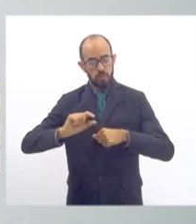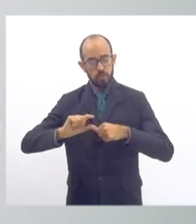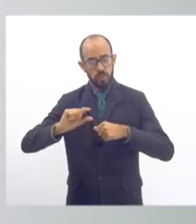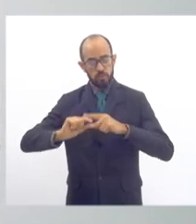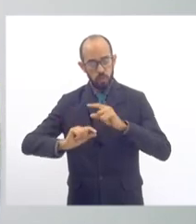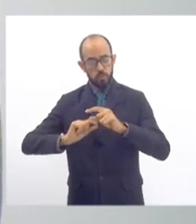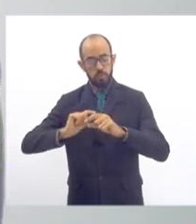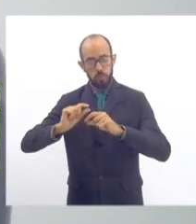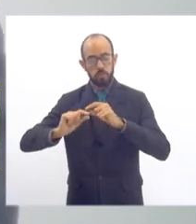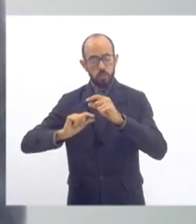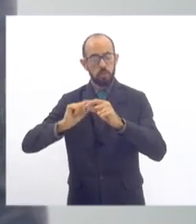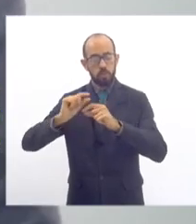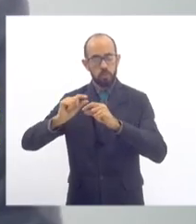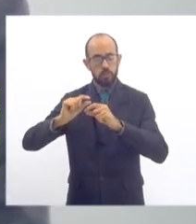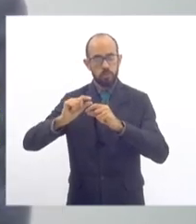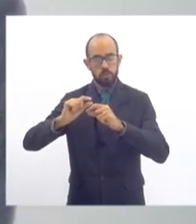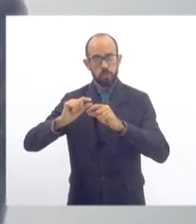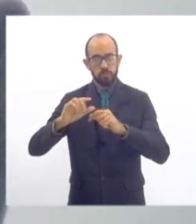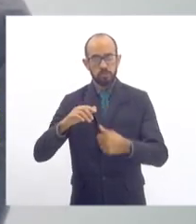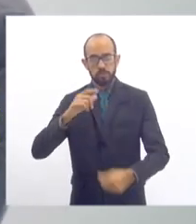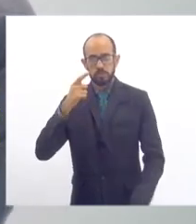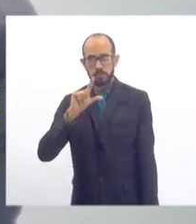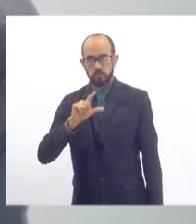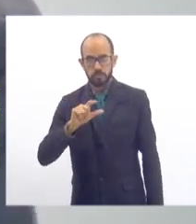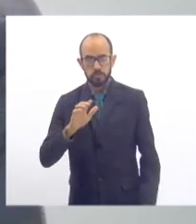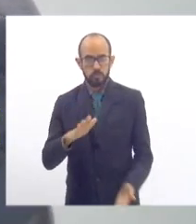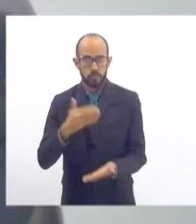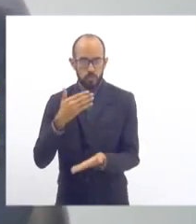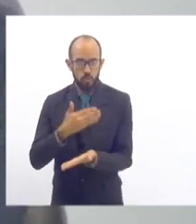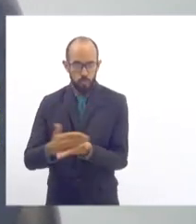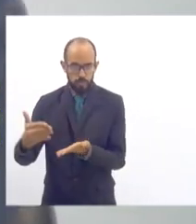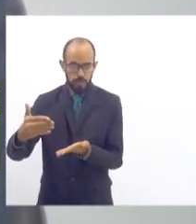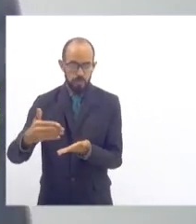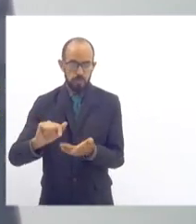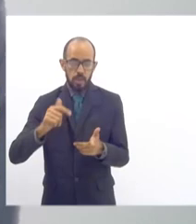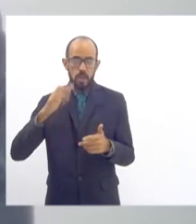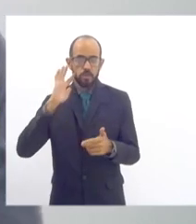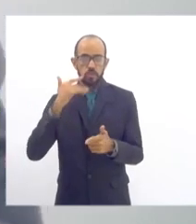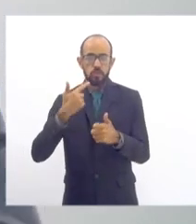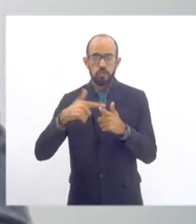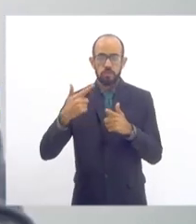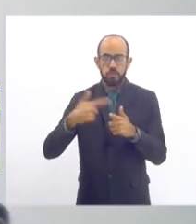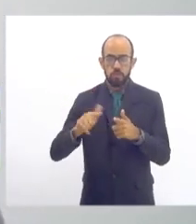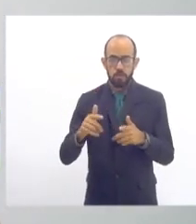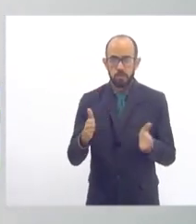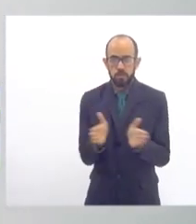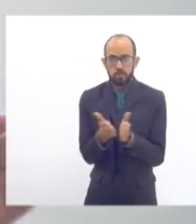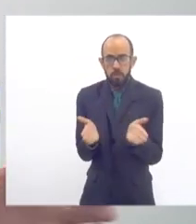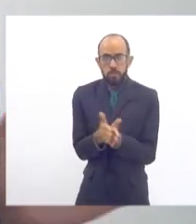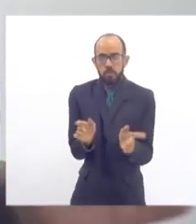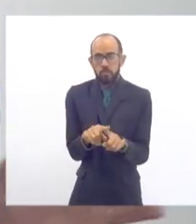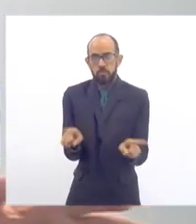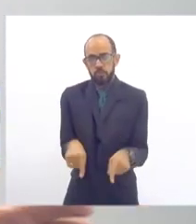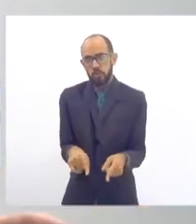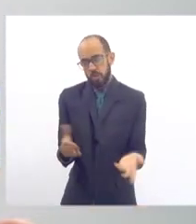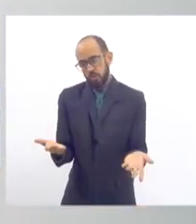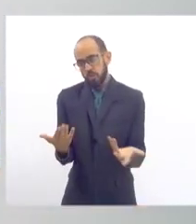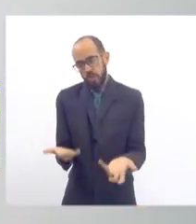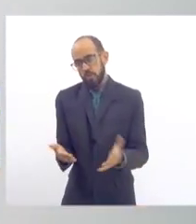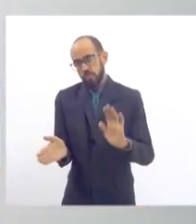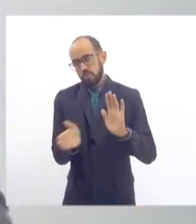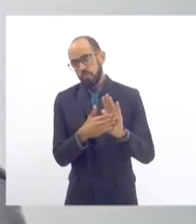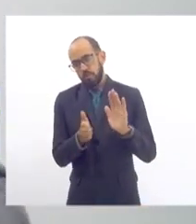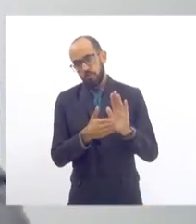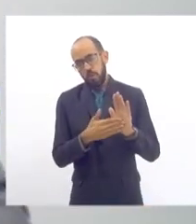da implantação, para você começar a reverter esse processo de empobrecimento da categoria. Eu já quero propor isso como um elemento para a gente discutir também com a